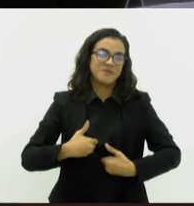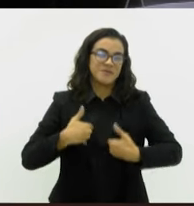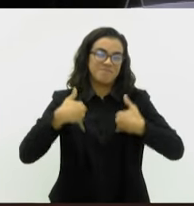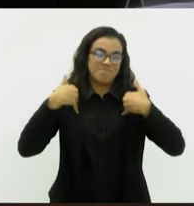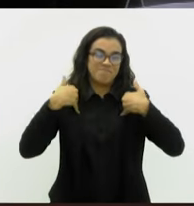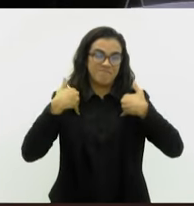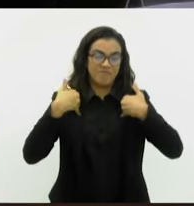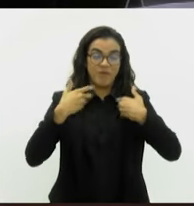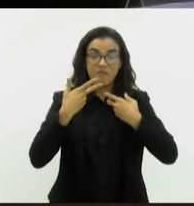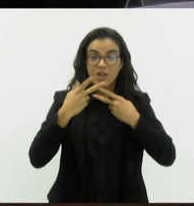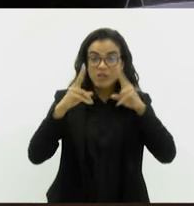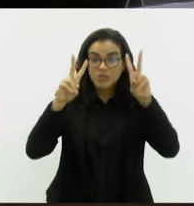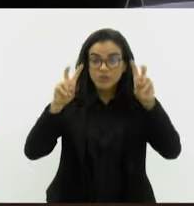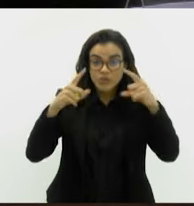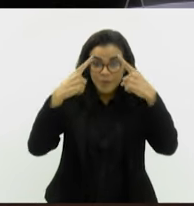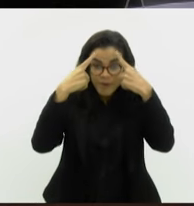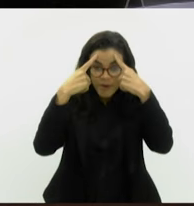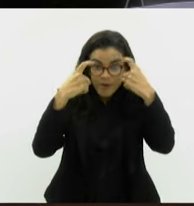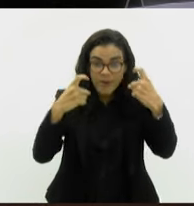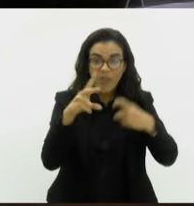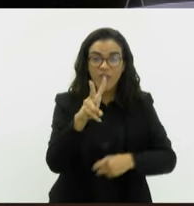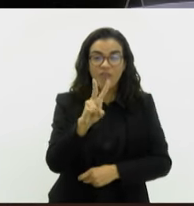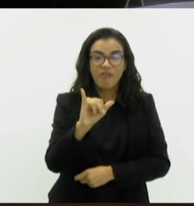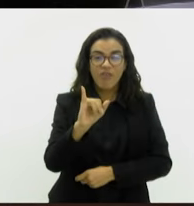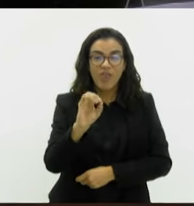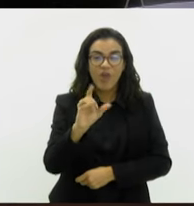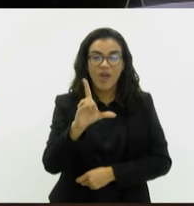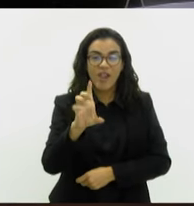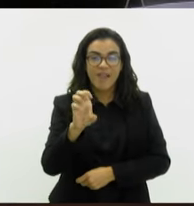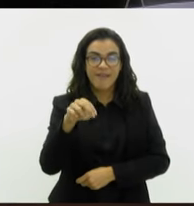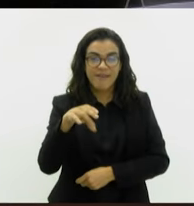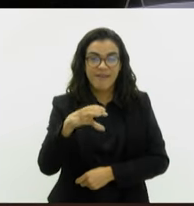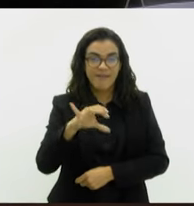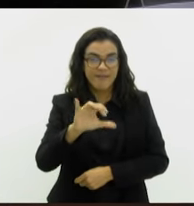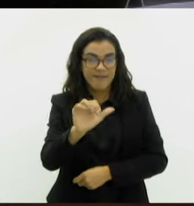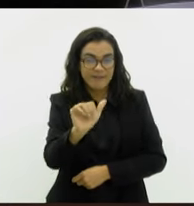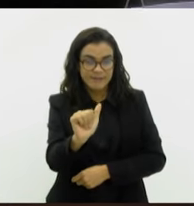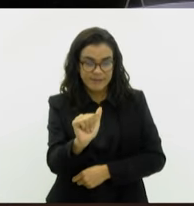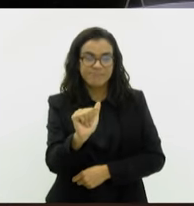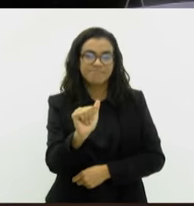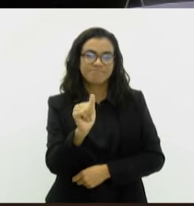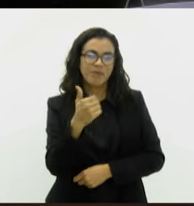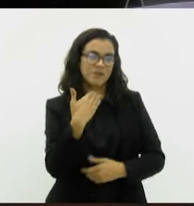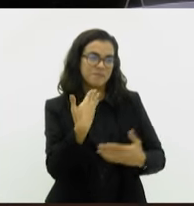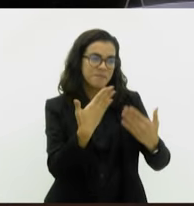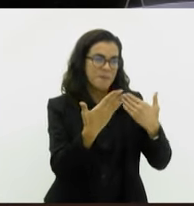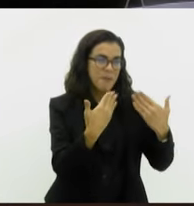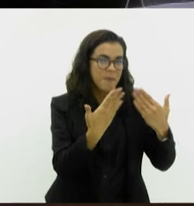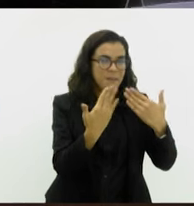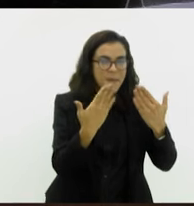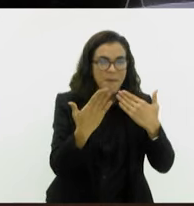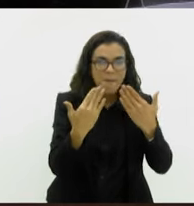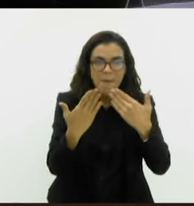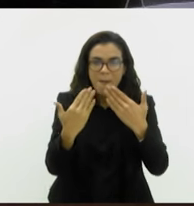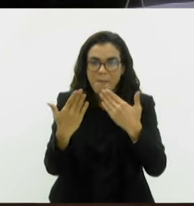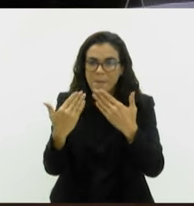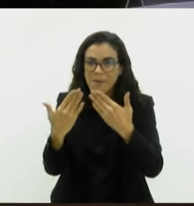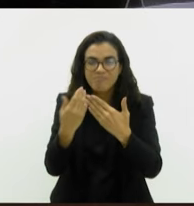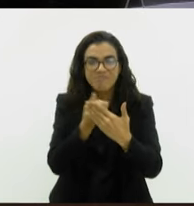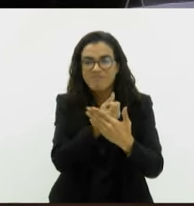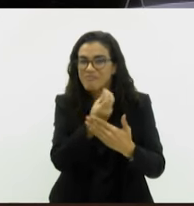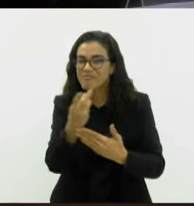fala em violência hoje nesse bate-papo breve que nós tivemos com muitas delas muitas se